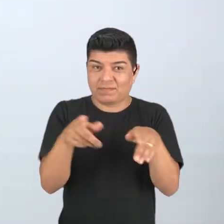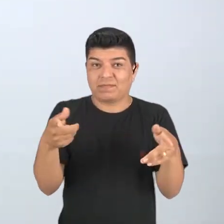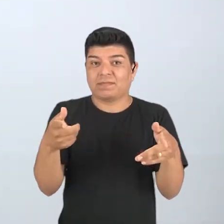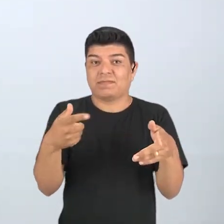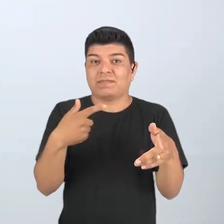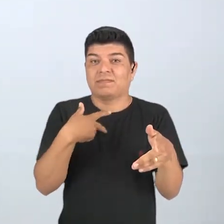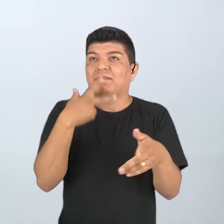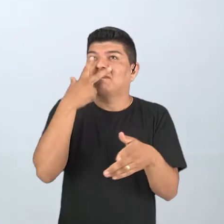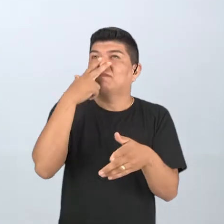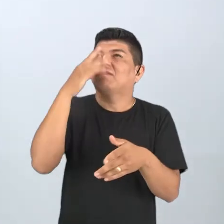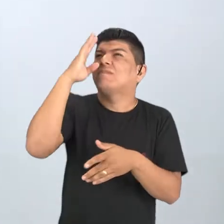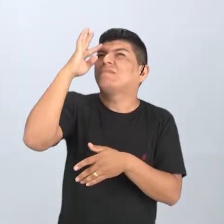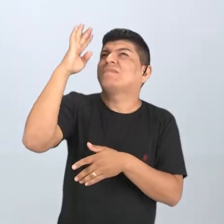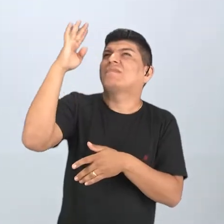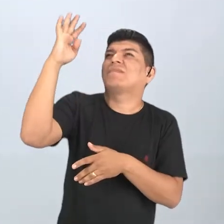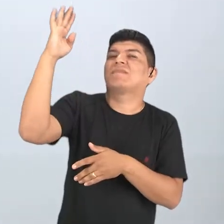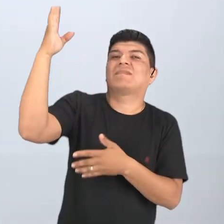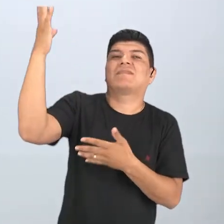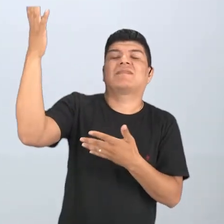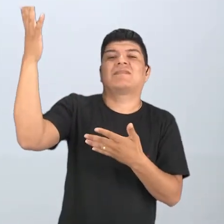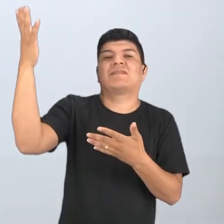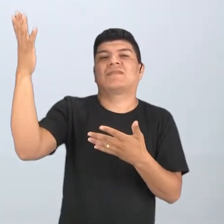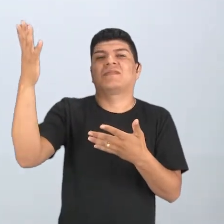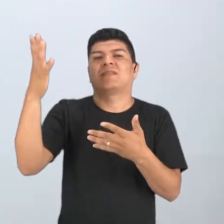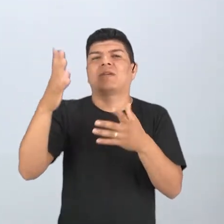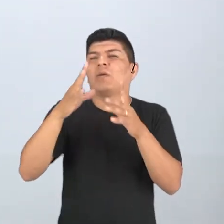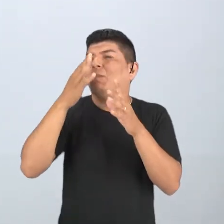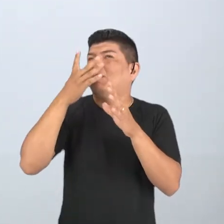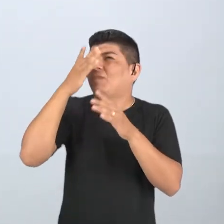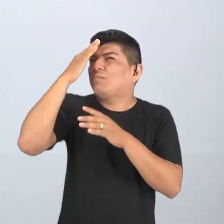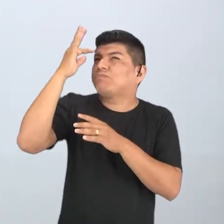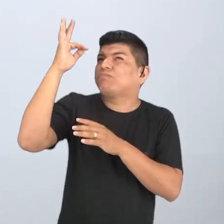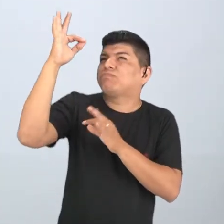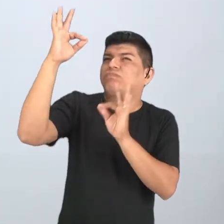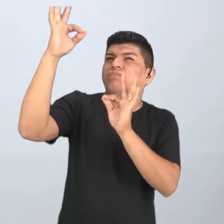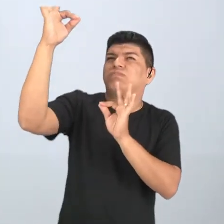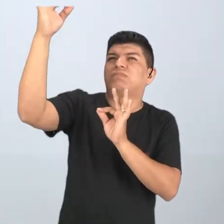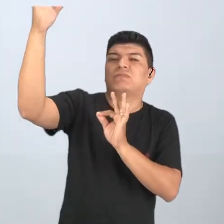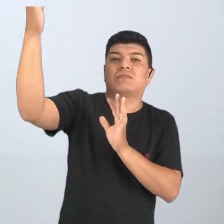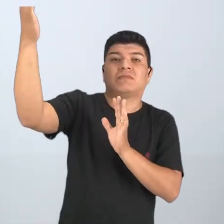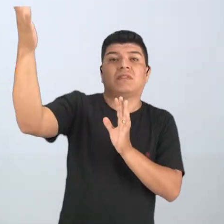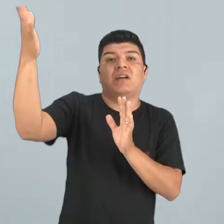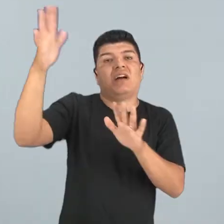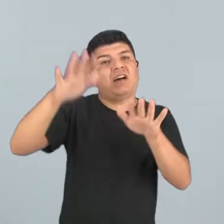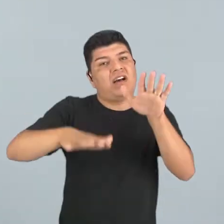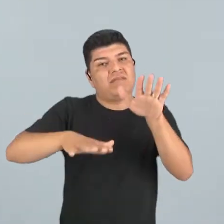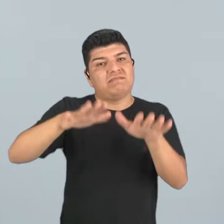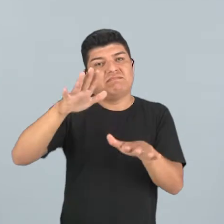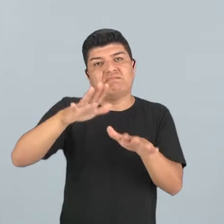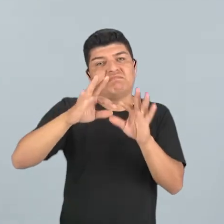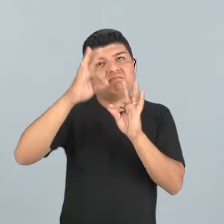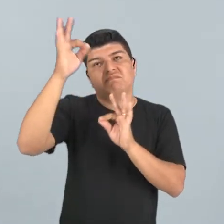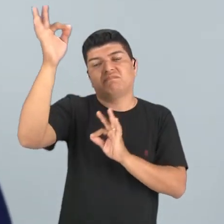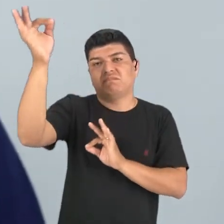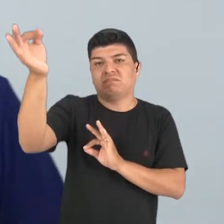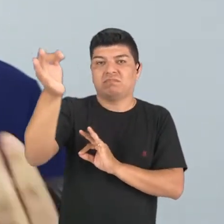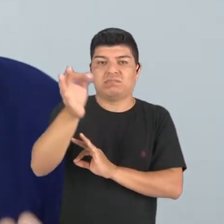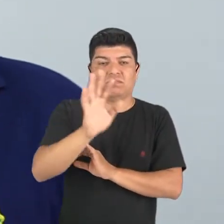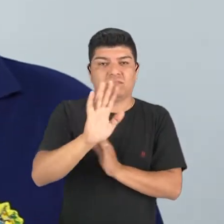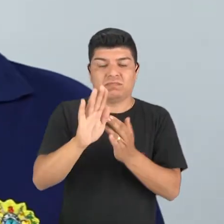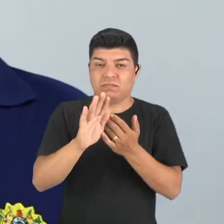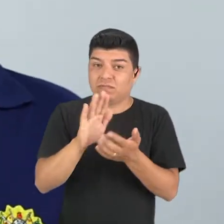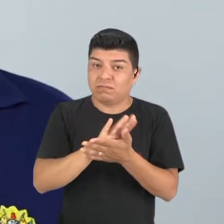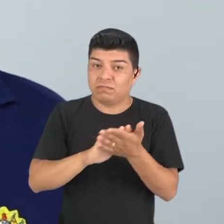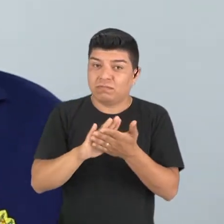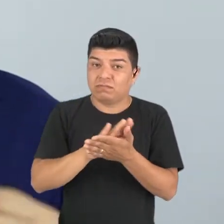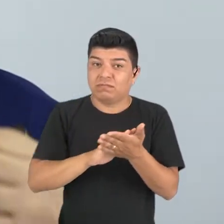que viaja muito, viaja às vezes para muito longe e às vezes não viaja para tão longe, mas você faz